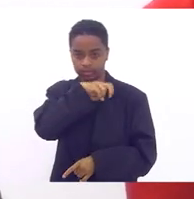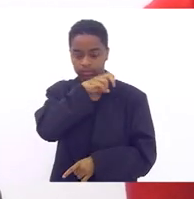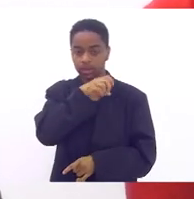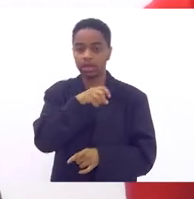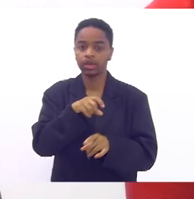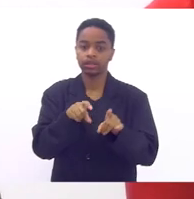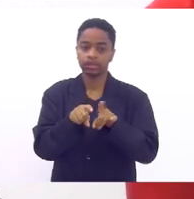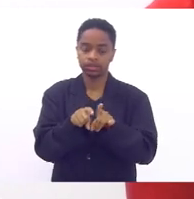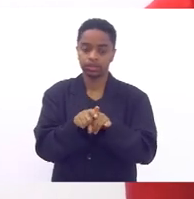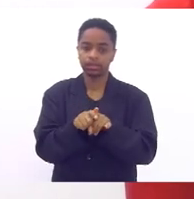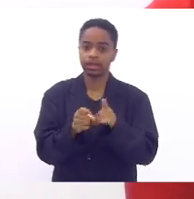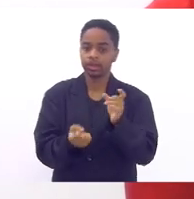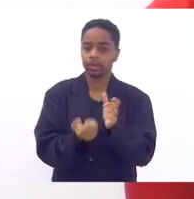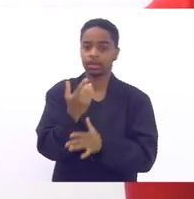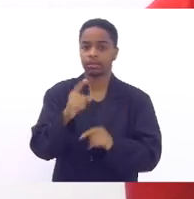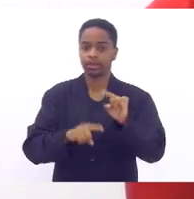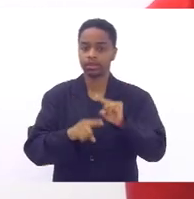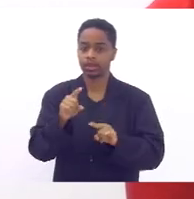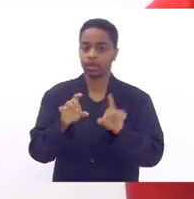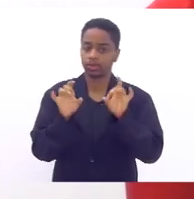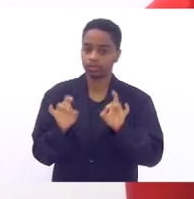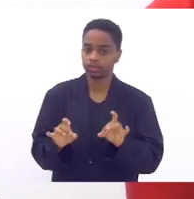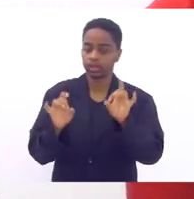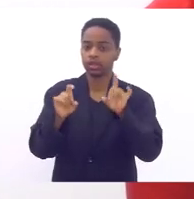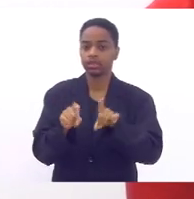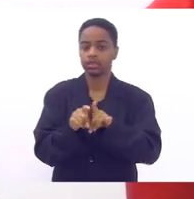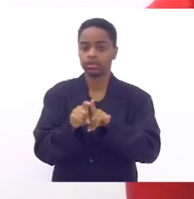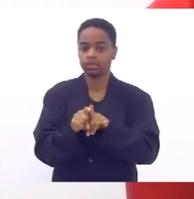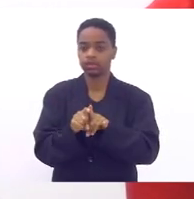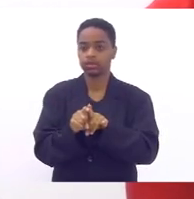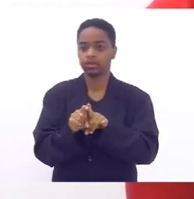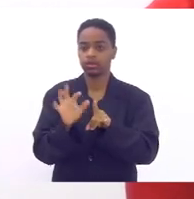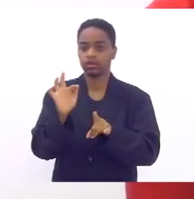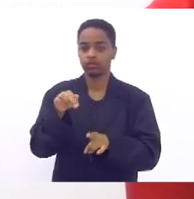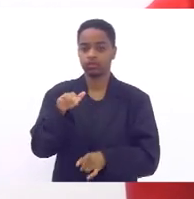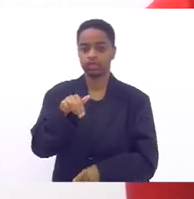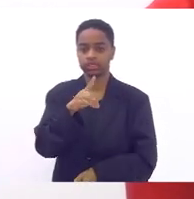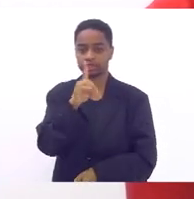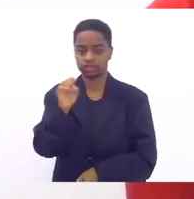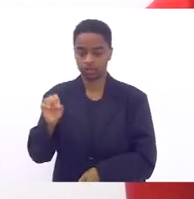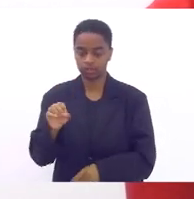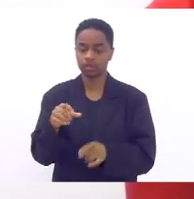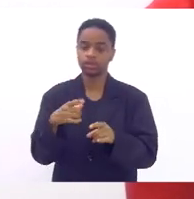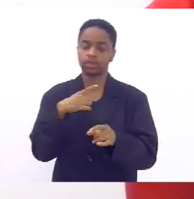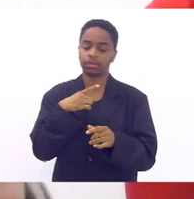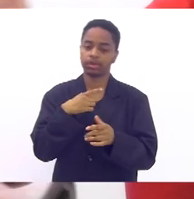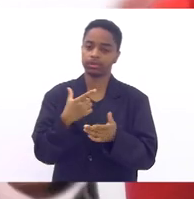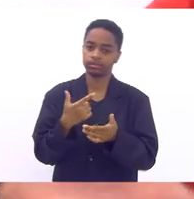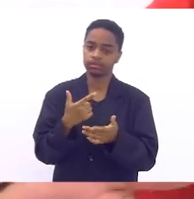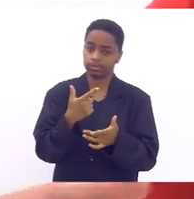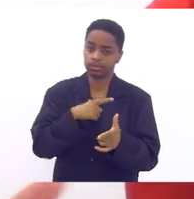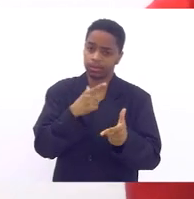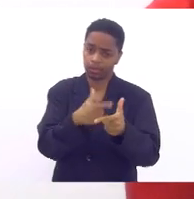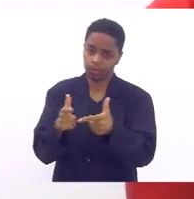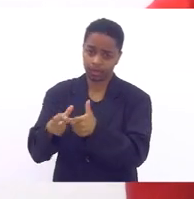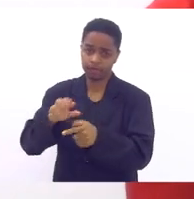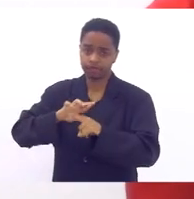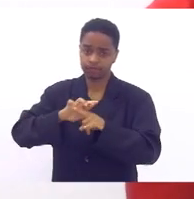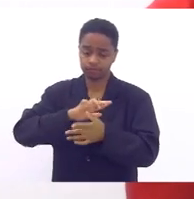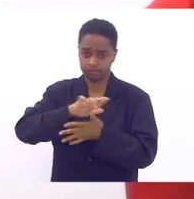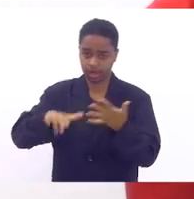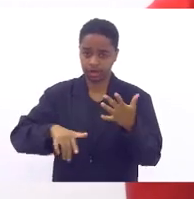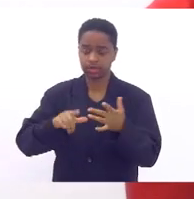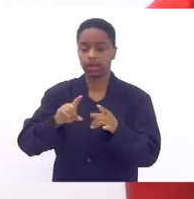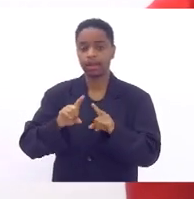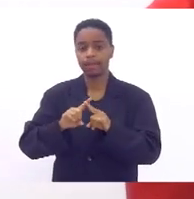exemplo de insumos especializados temos a fundação TV de pá que enfrentou sérios problemas a fio Cruz assumiu mas a gente vai devolver a